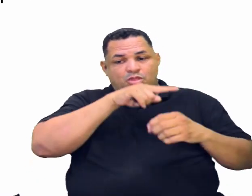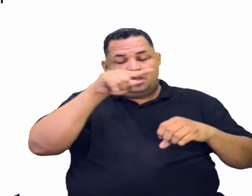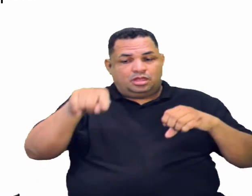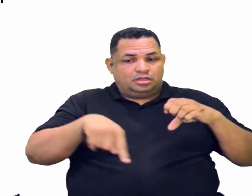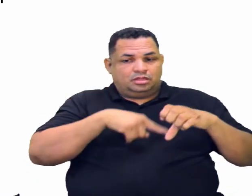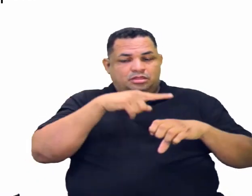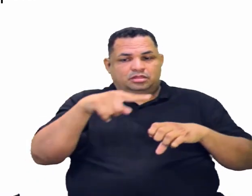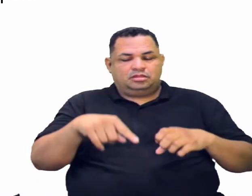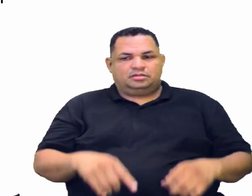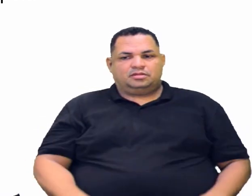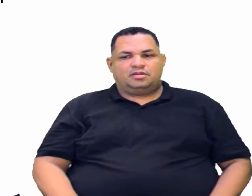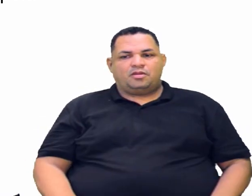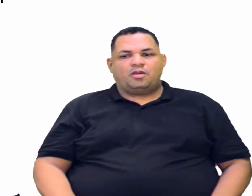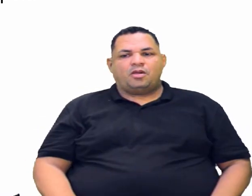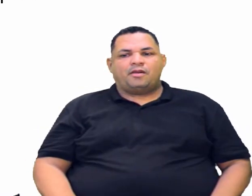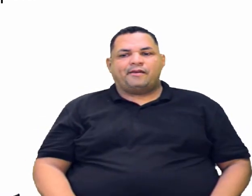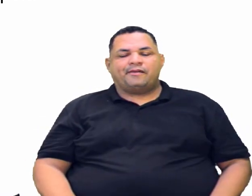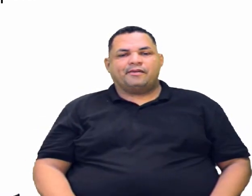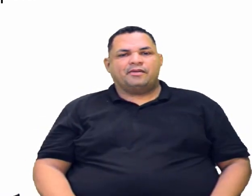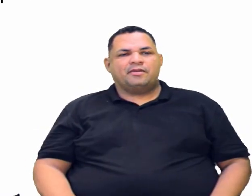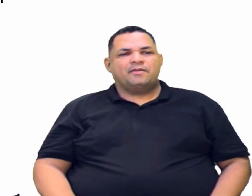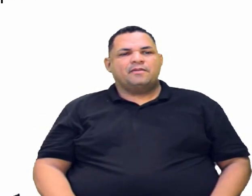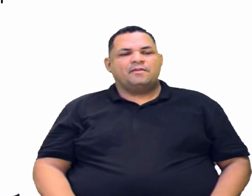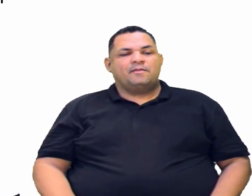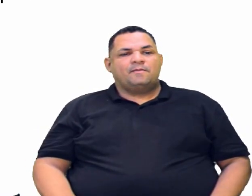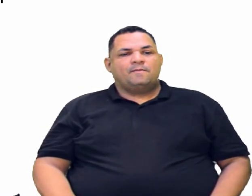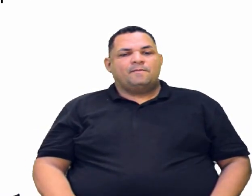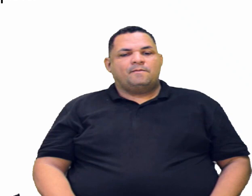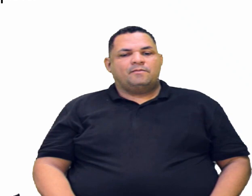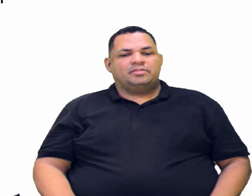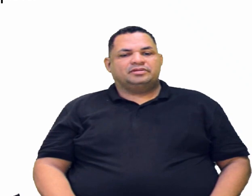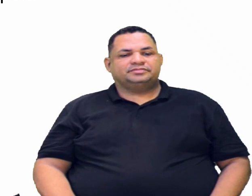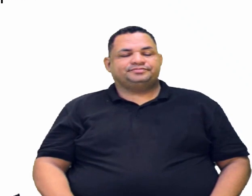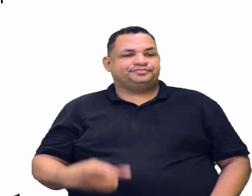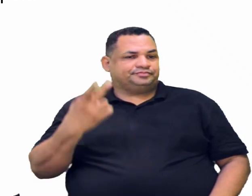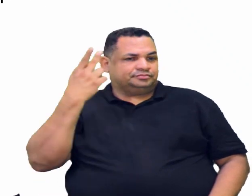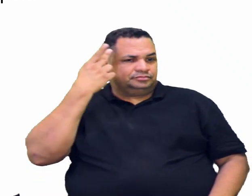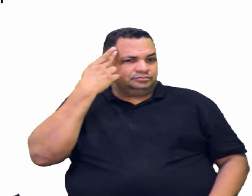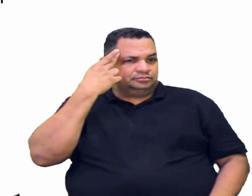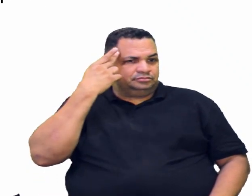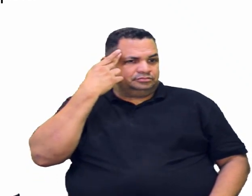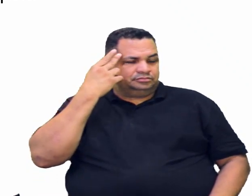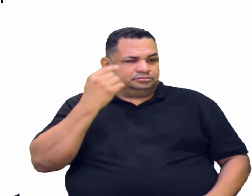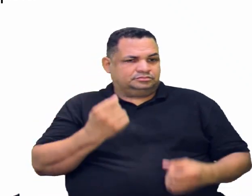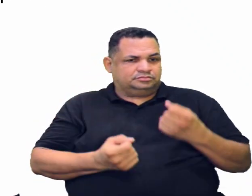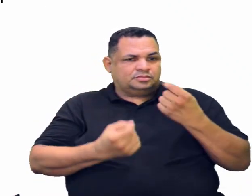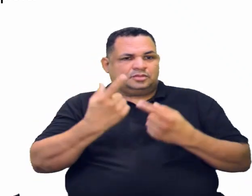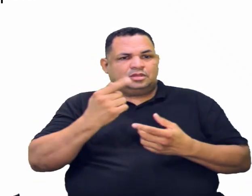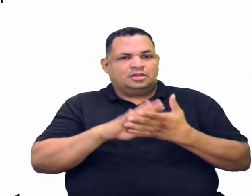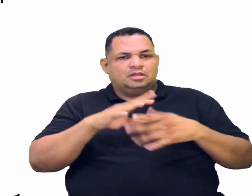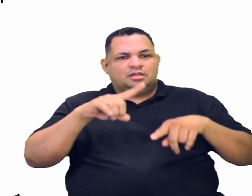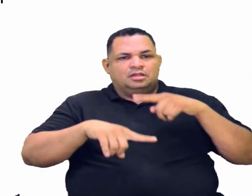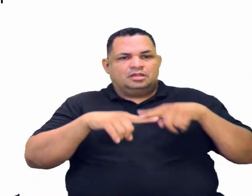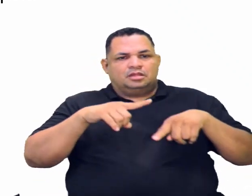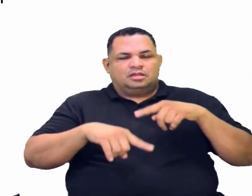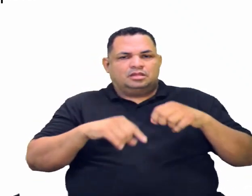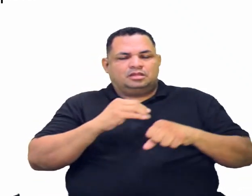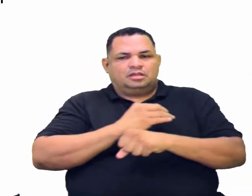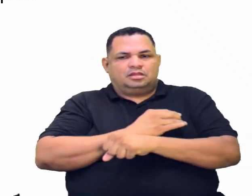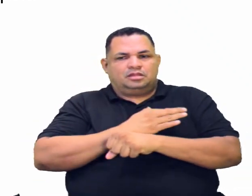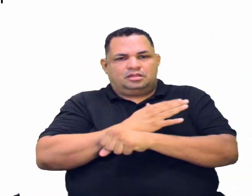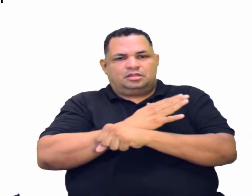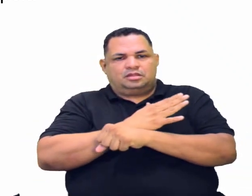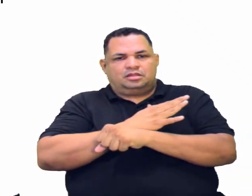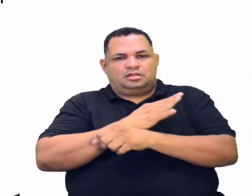carbônica. De acordo com a posição dessa hidroxila. E, normalmente, alguns agentes oxidantes